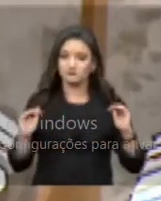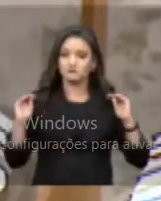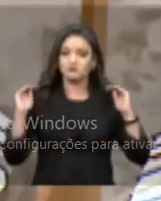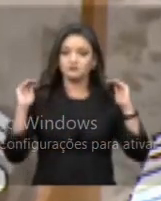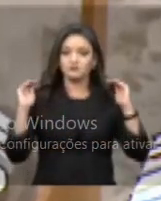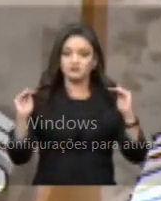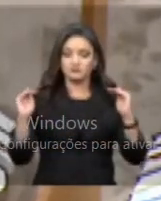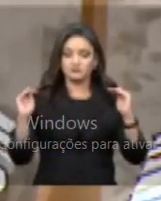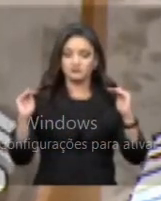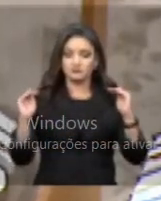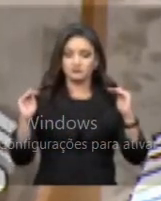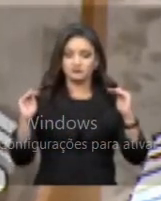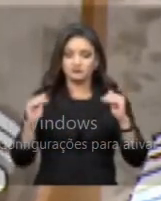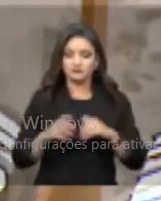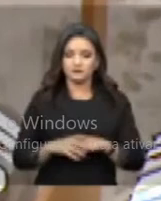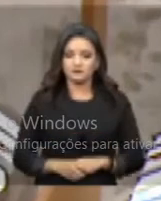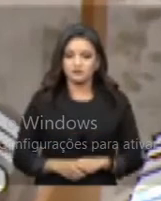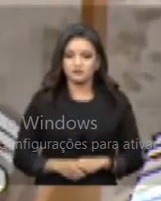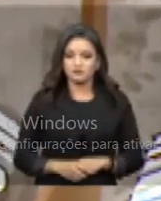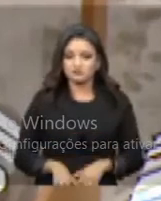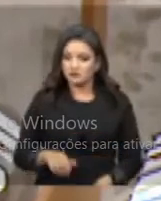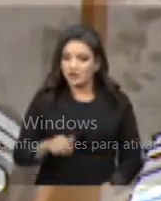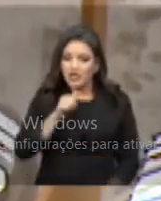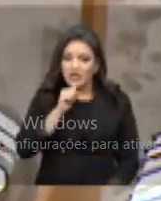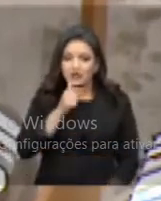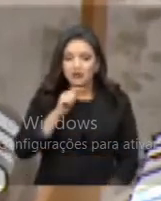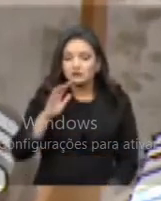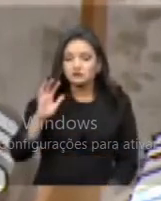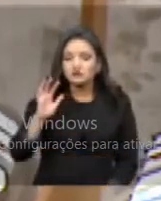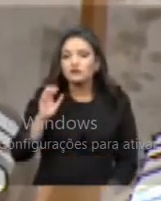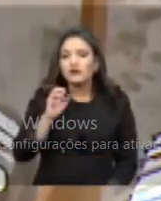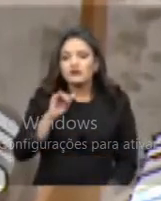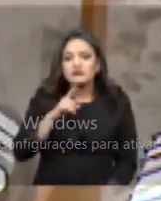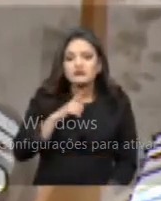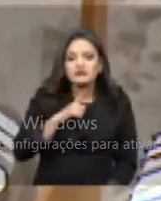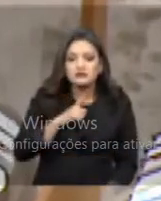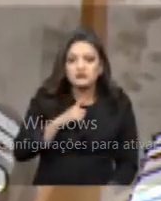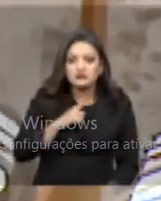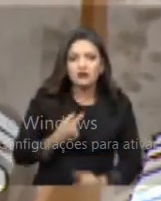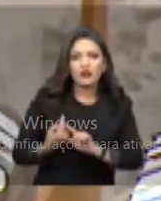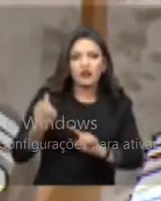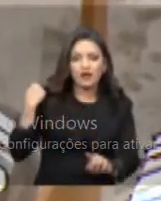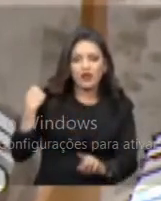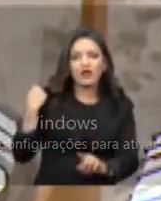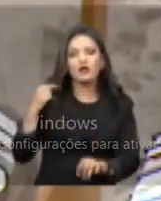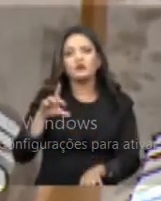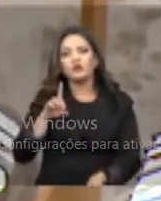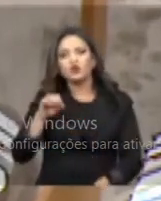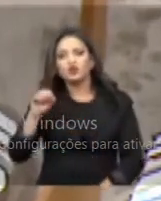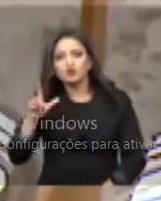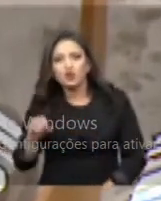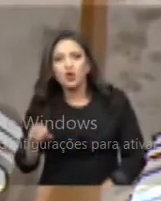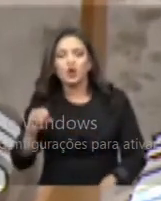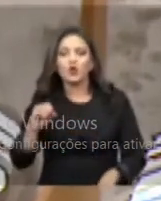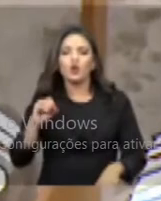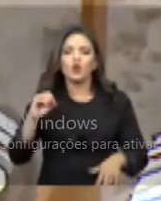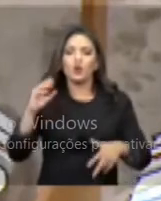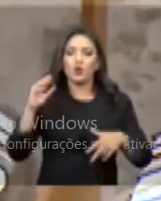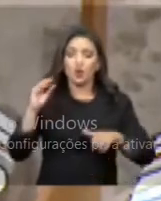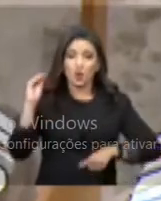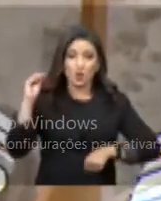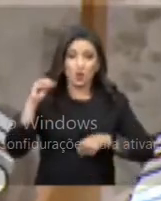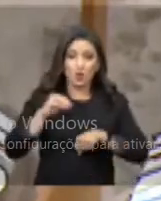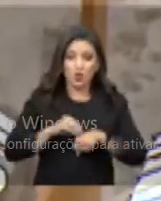o Egrégio Tribunal, ACOR, ainda não definiu se reatuou com dolo ou culpa grave, inexistindo juízo sobre o patamar